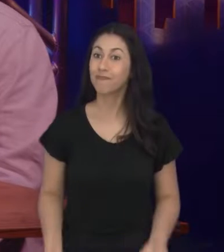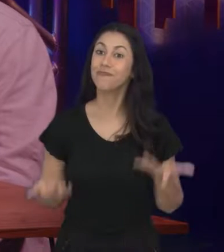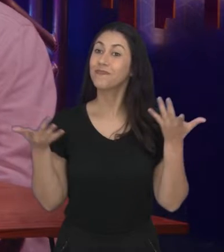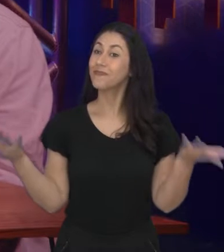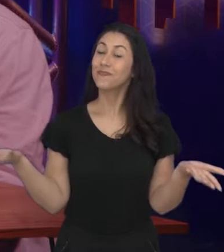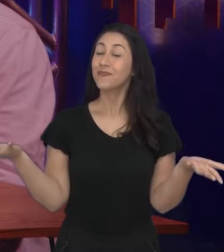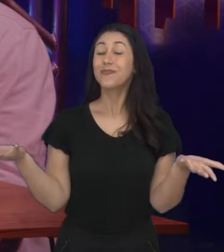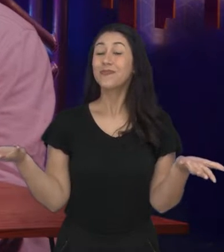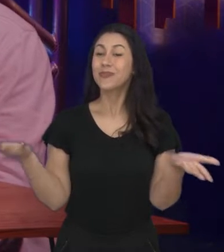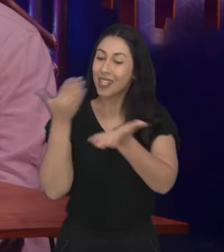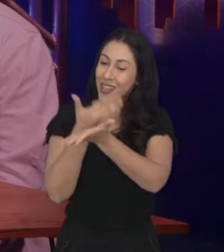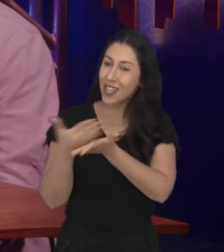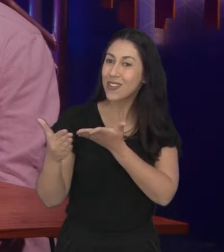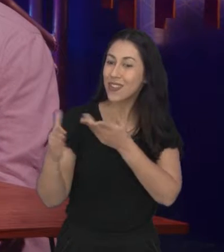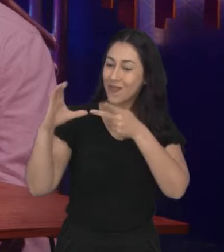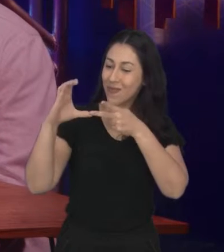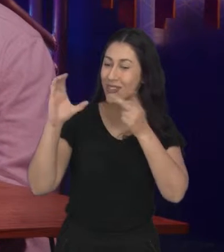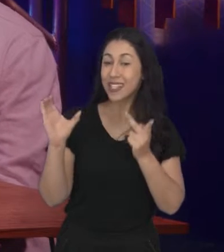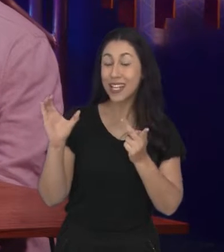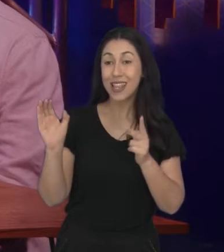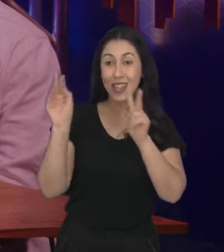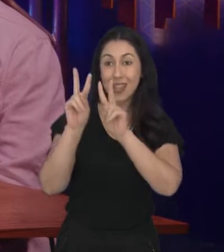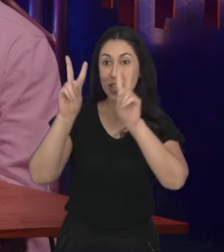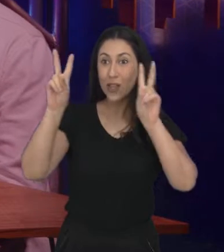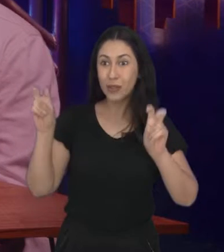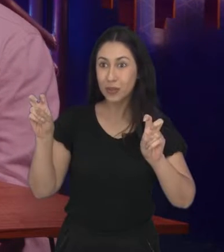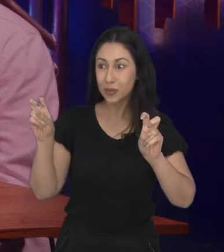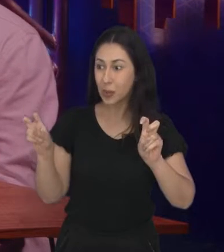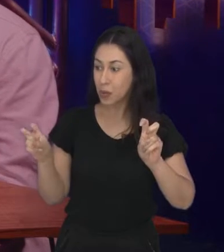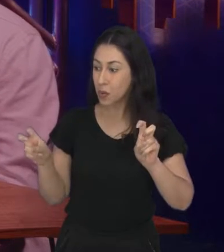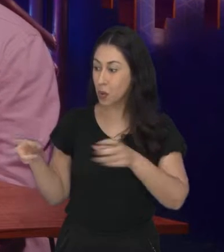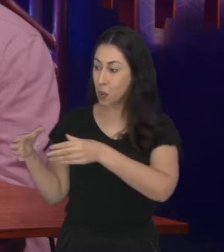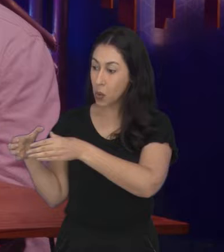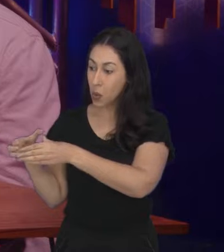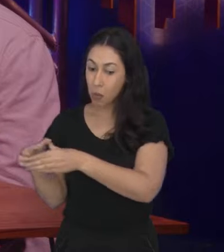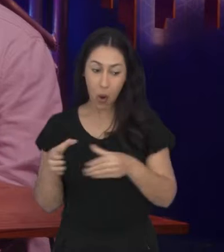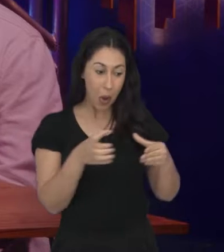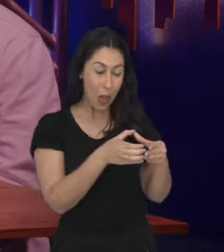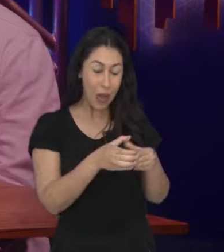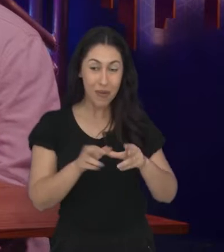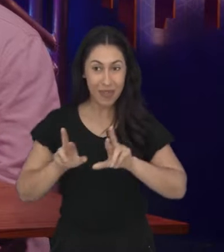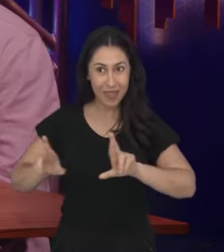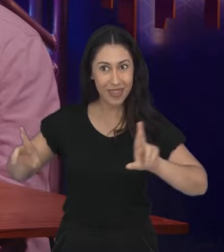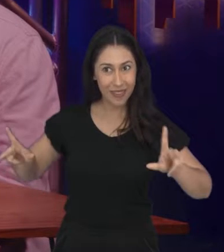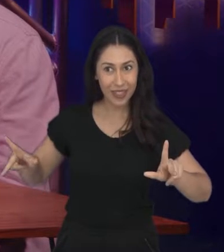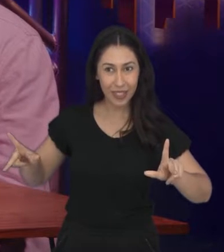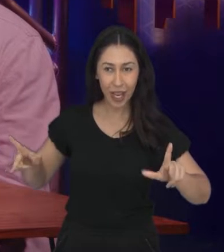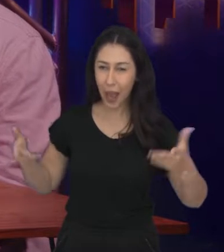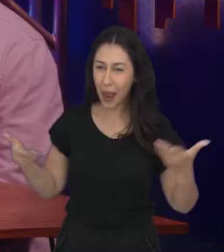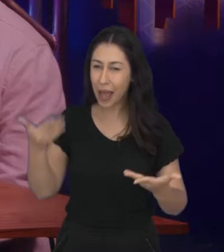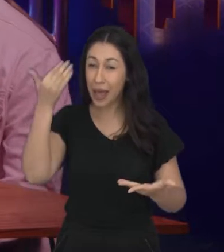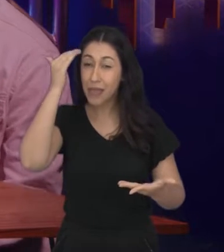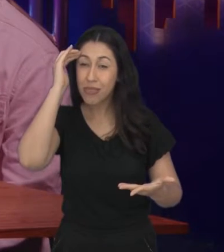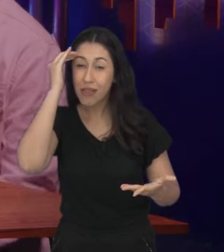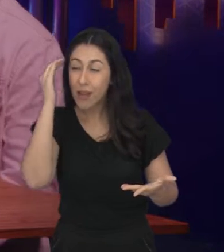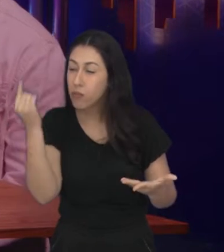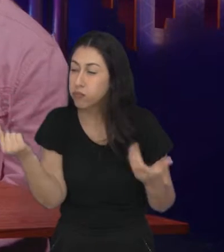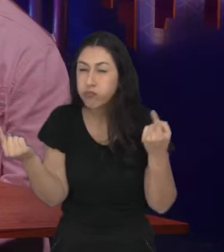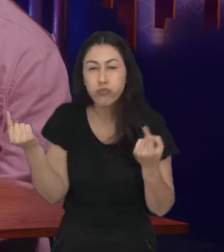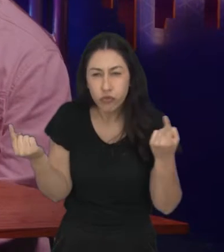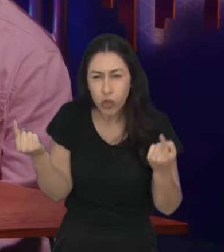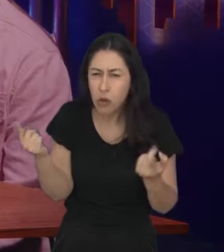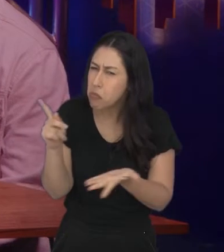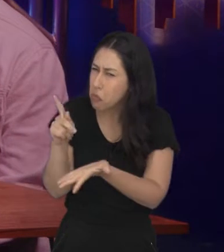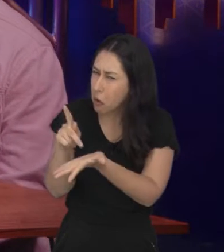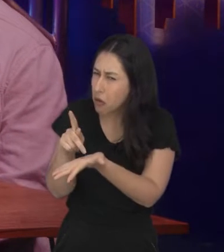É isso aí, galera. Começando o Pode Ser de hoje, falando sobre pessoas noturnas e diurnas. Vamos entender o que é isso e se isso